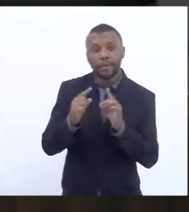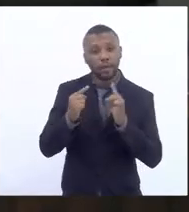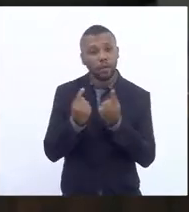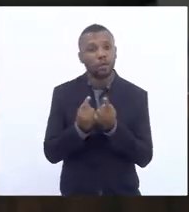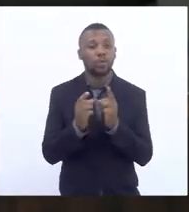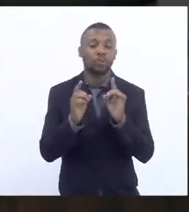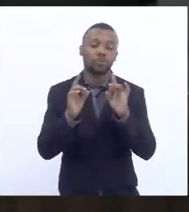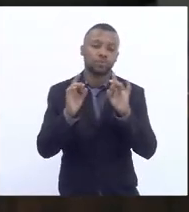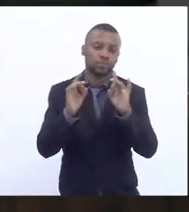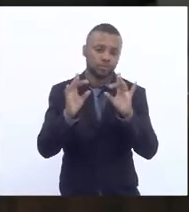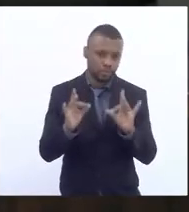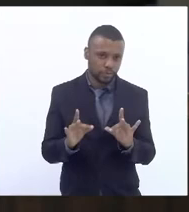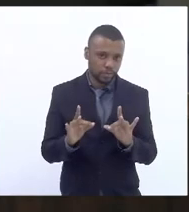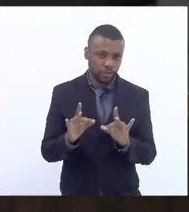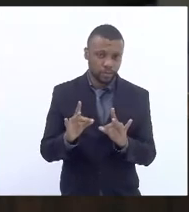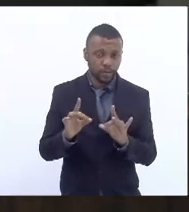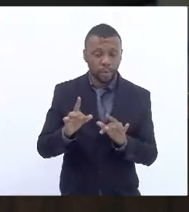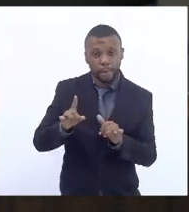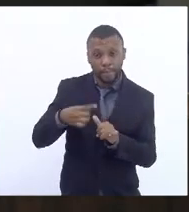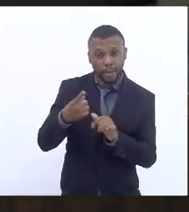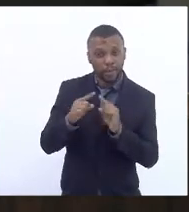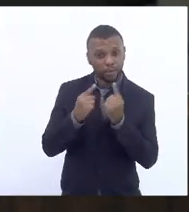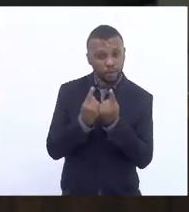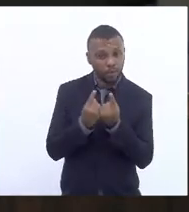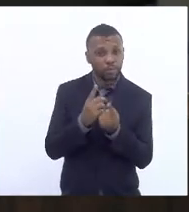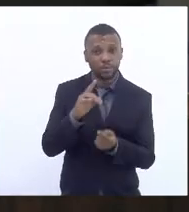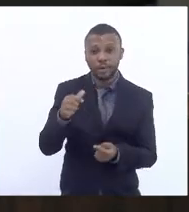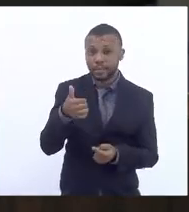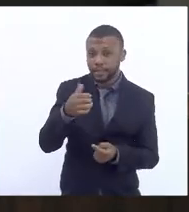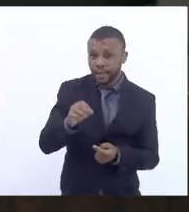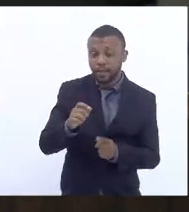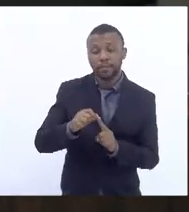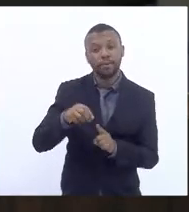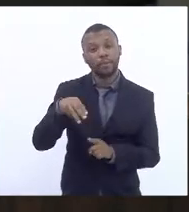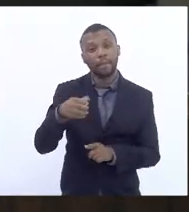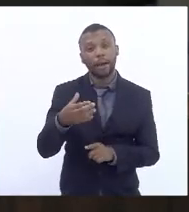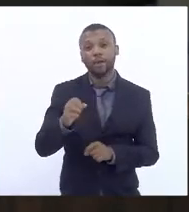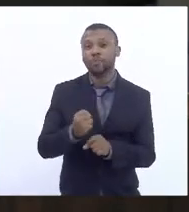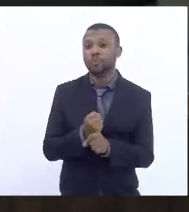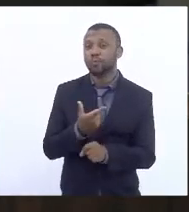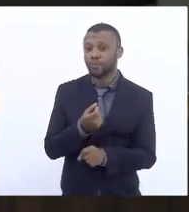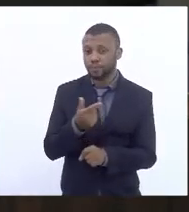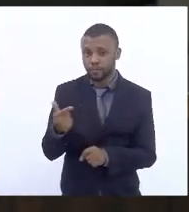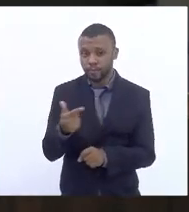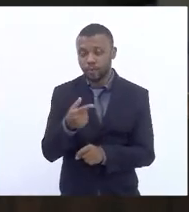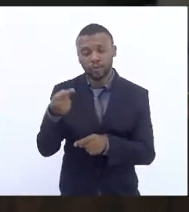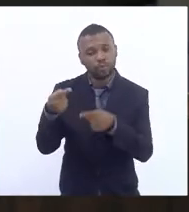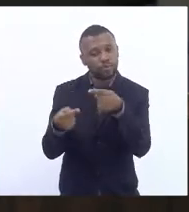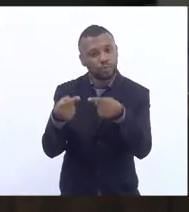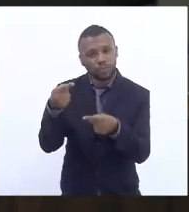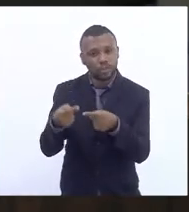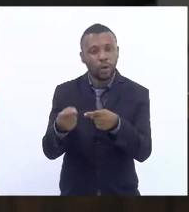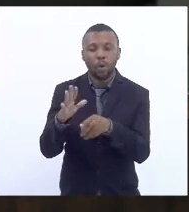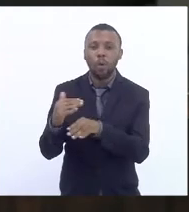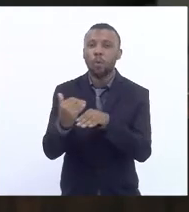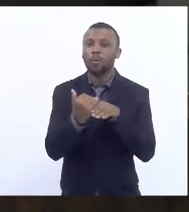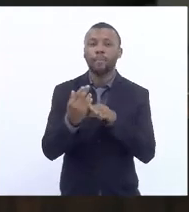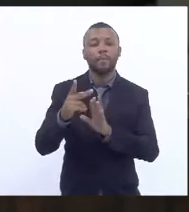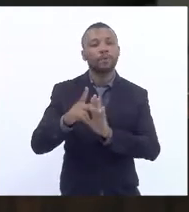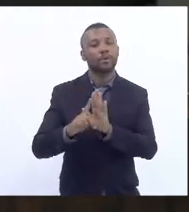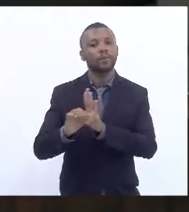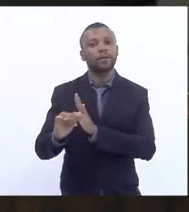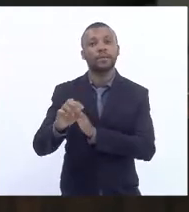sessão extraordinária do dia 10 de março de 22, em regime de urgência e discussão única. Projeto de Lei